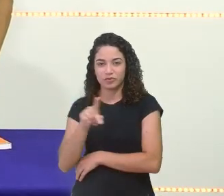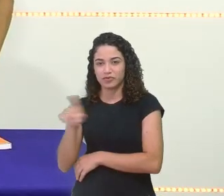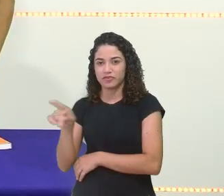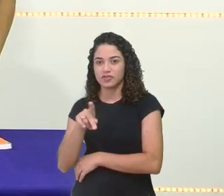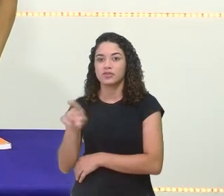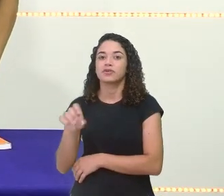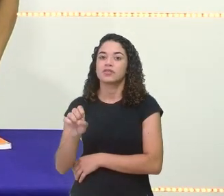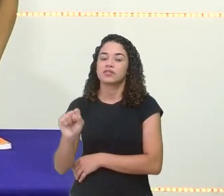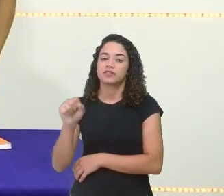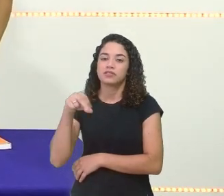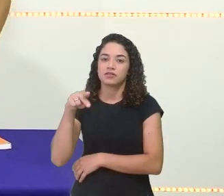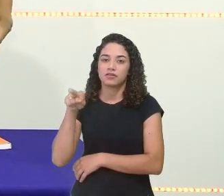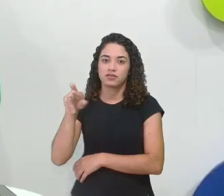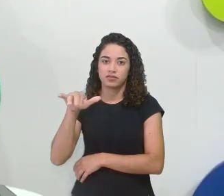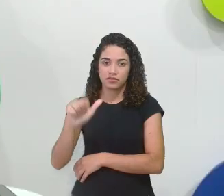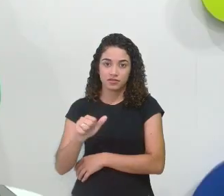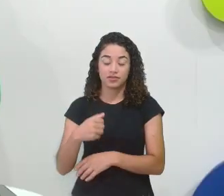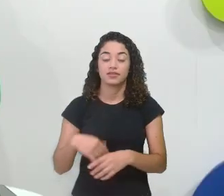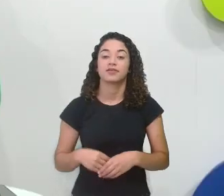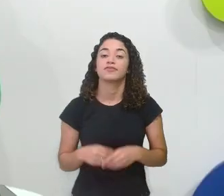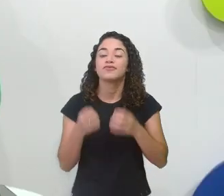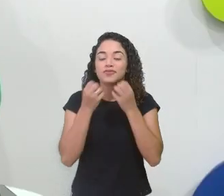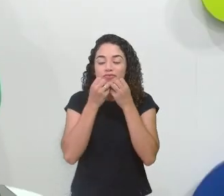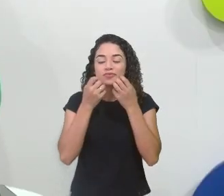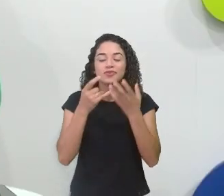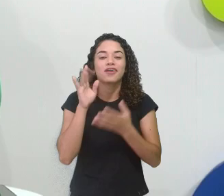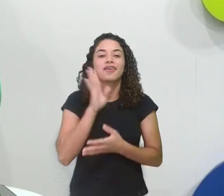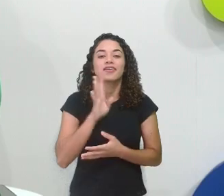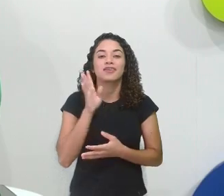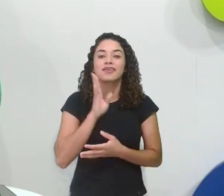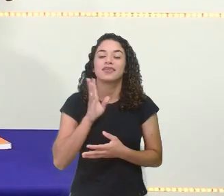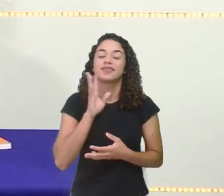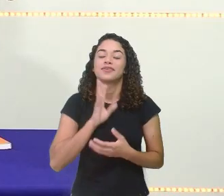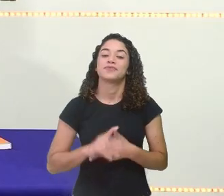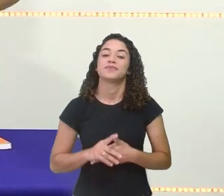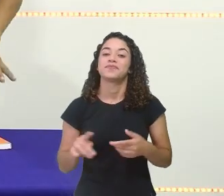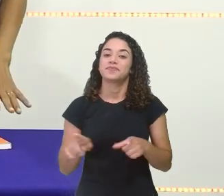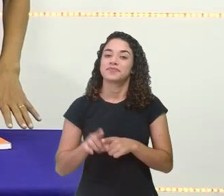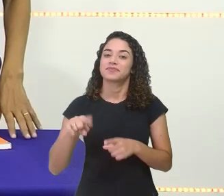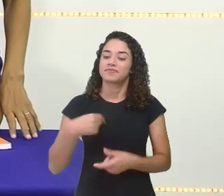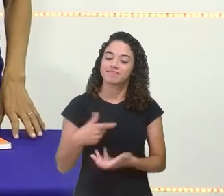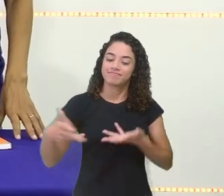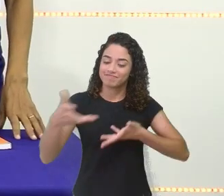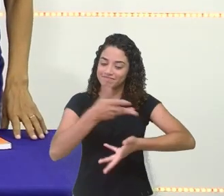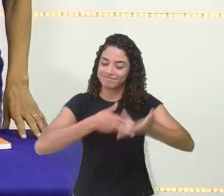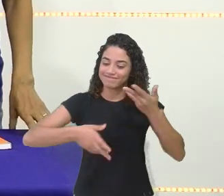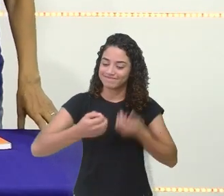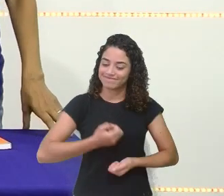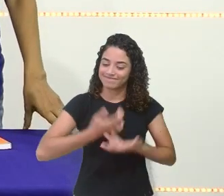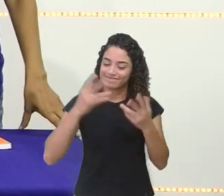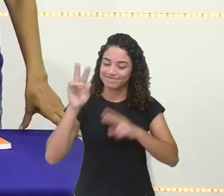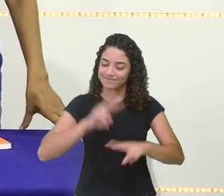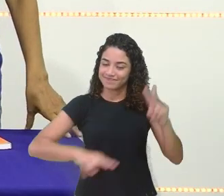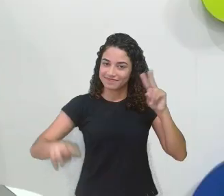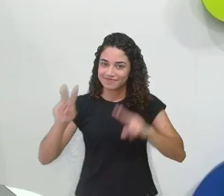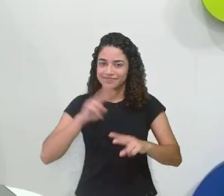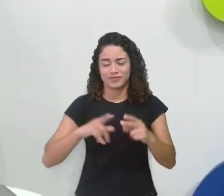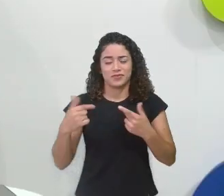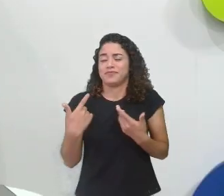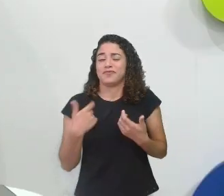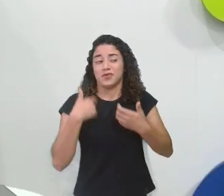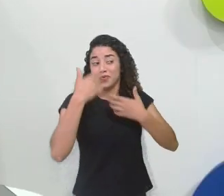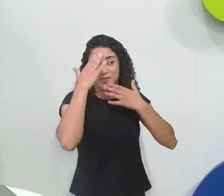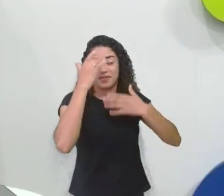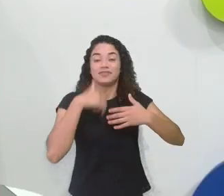professora Sandra. Foi muito legal a gente estar compartilhando sobre o poema visual, não é, professora? Não, eu que agradeço.